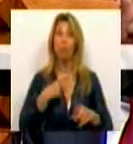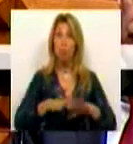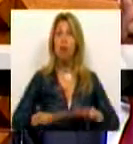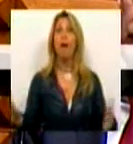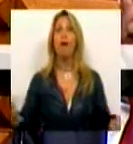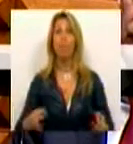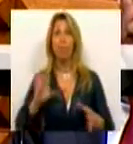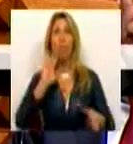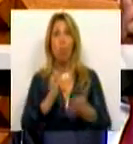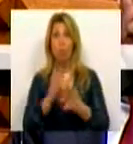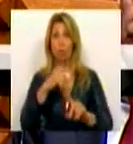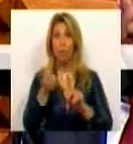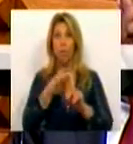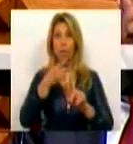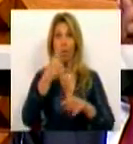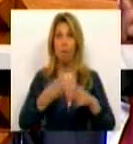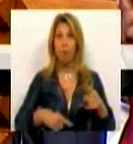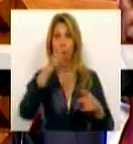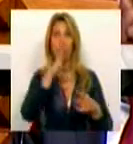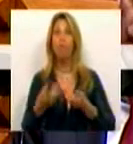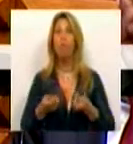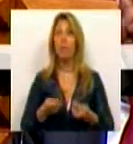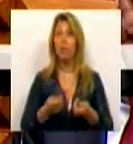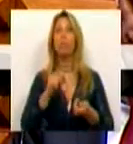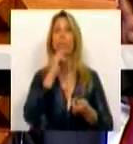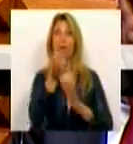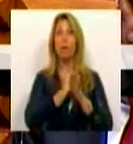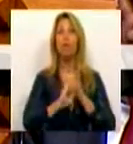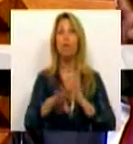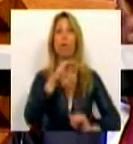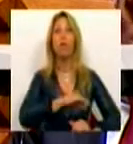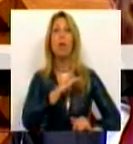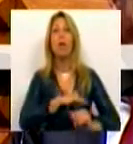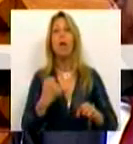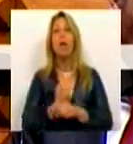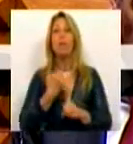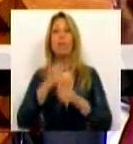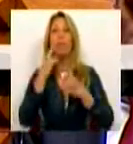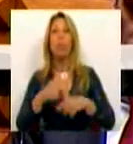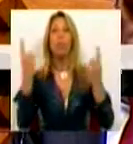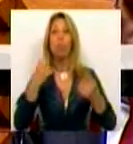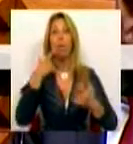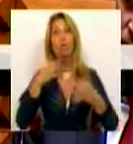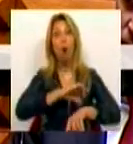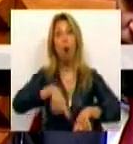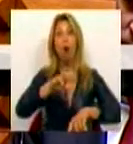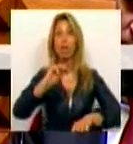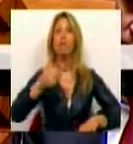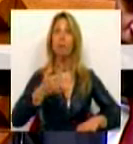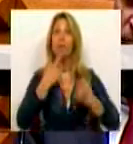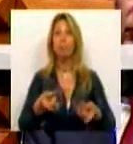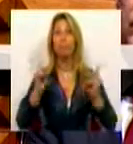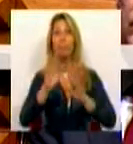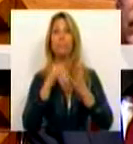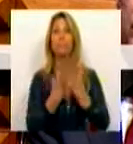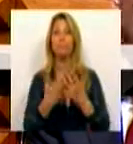governação foi possível repor os salários na função pública, repor o quadro de normalidade das 35 horas semanais para todos os